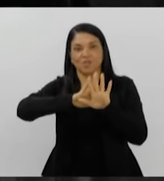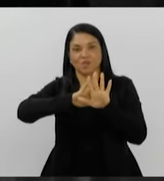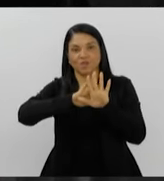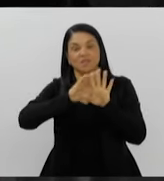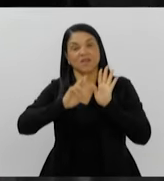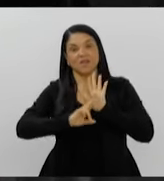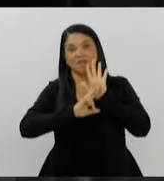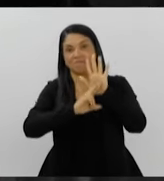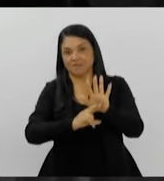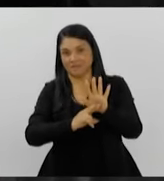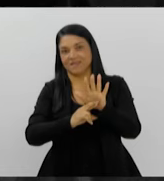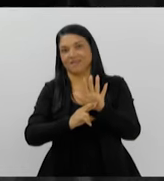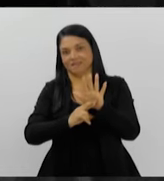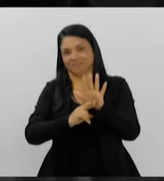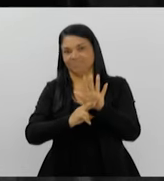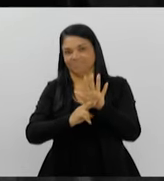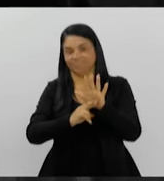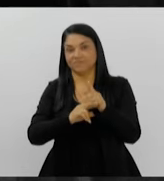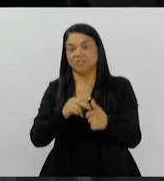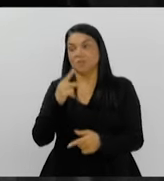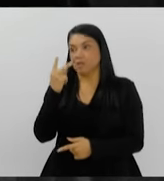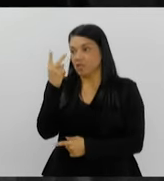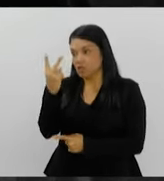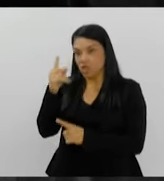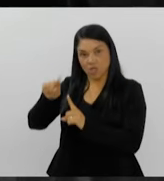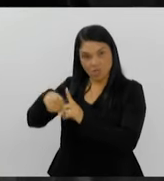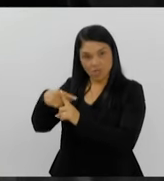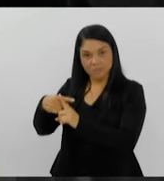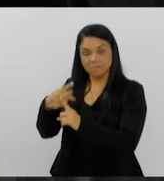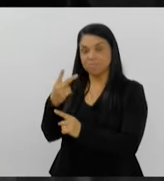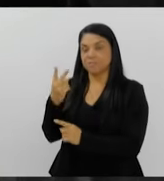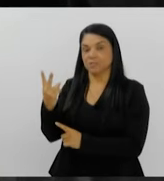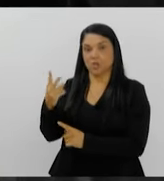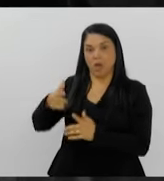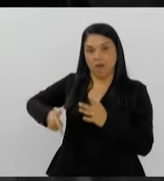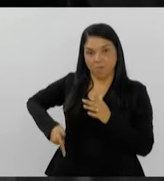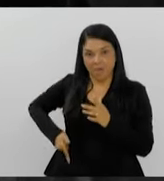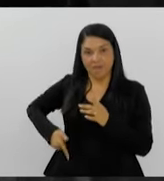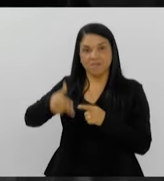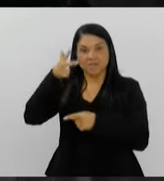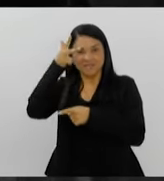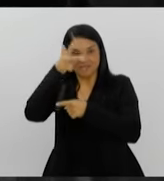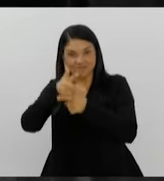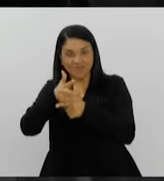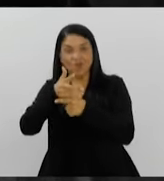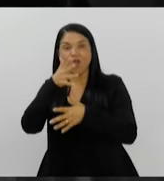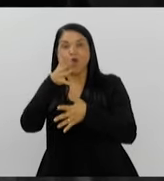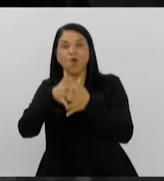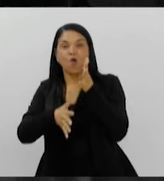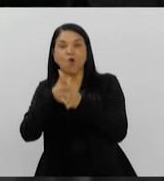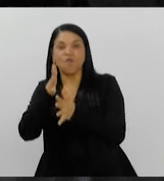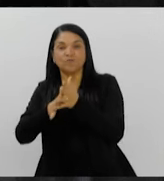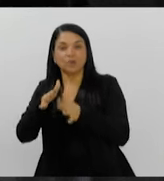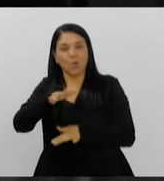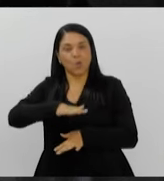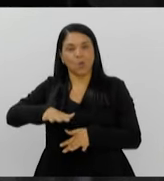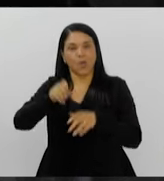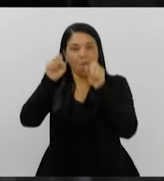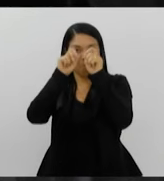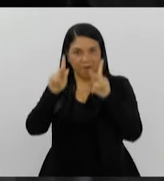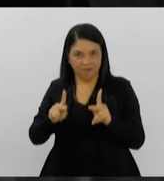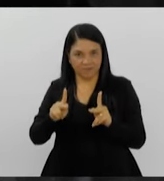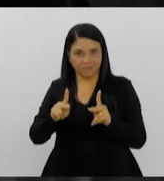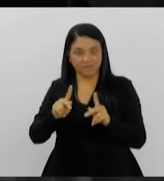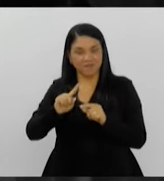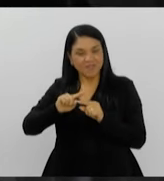representada e ele foi com mais dois indivíduos armados com uma cinegrafista causar confusão num ambiente de paz para